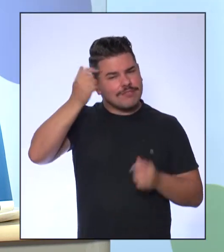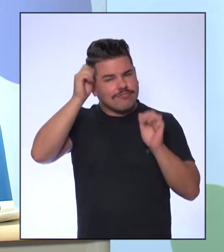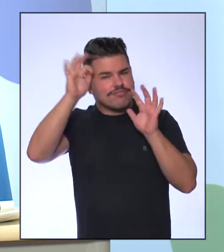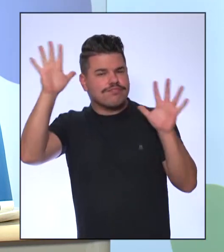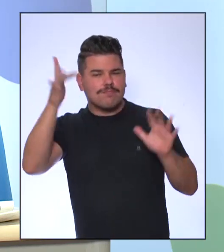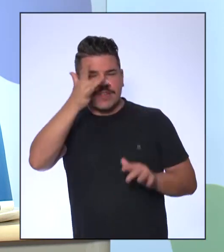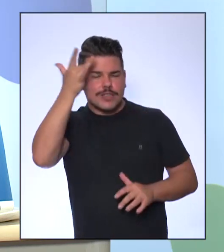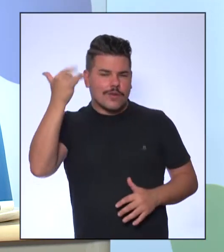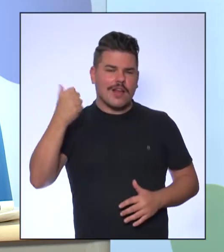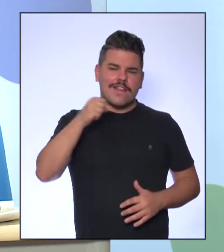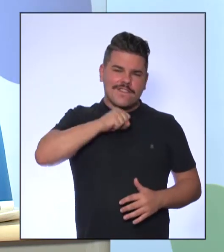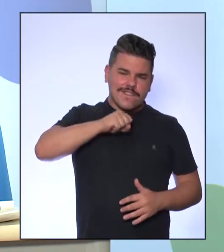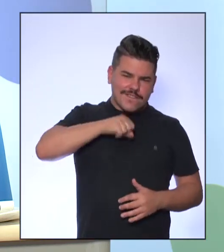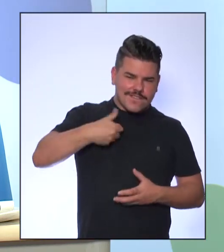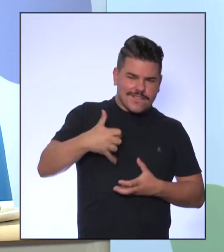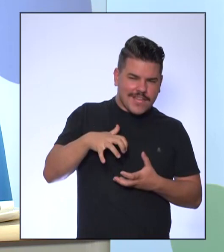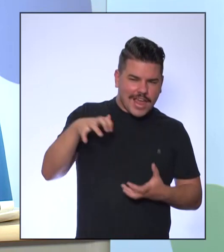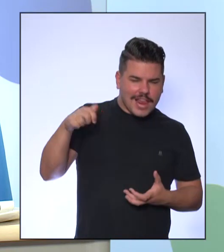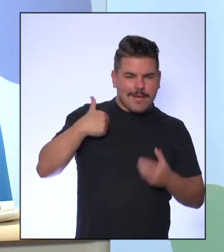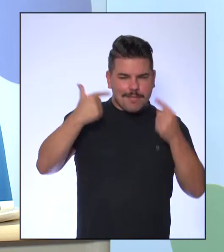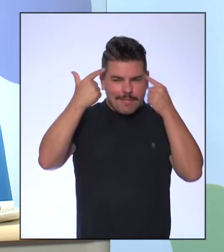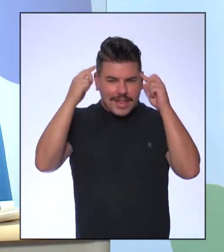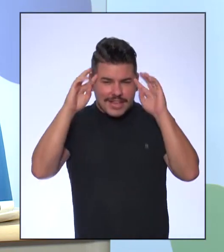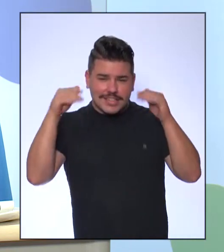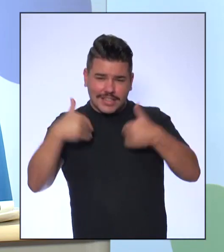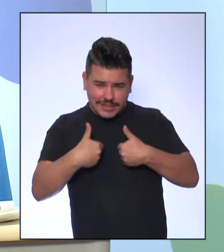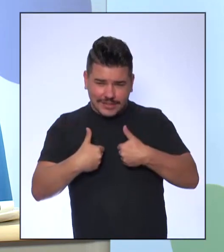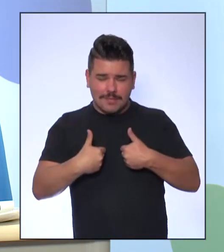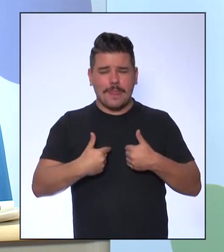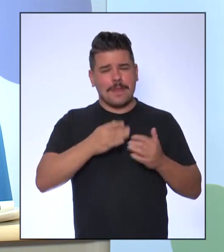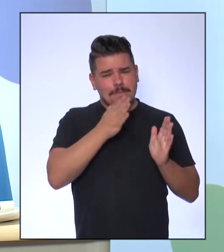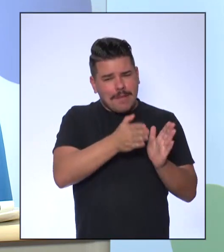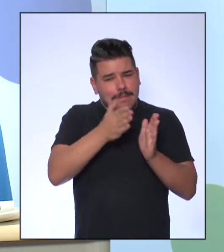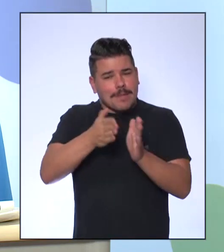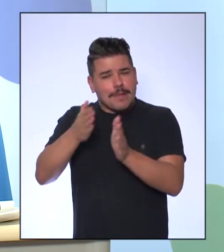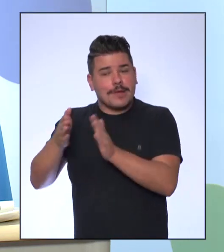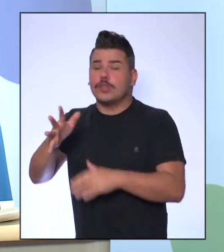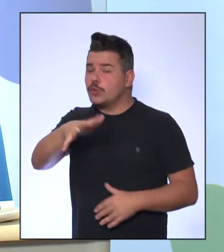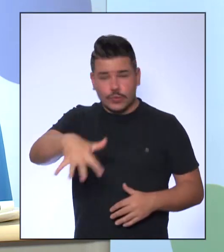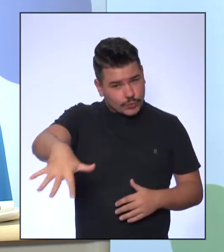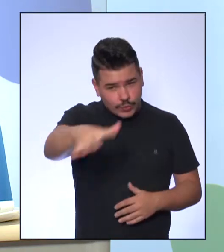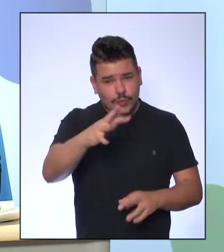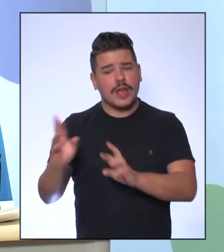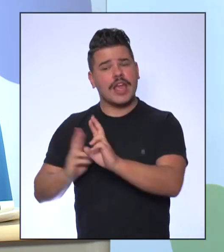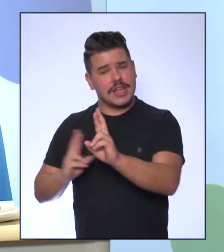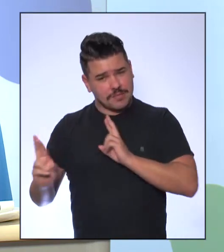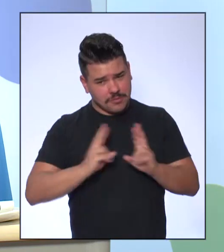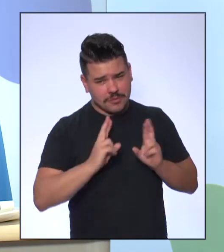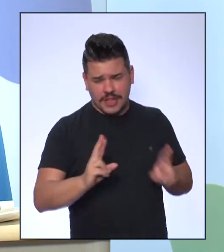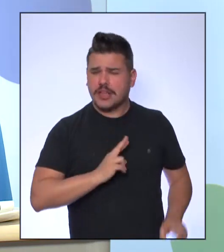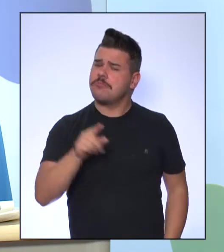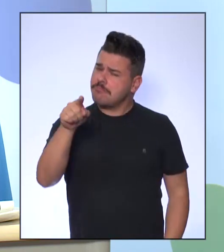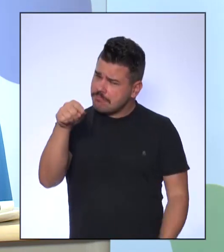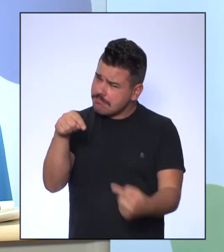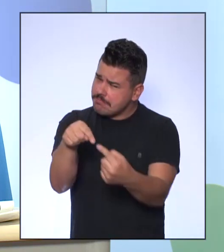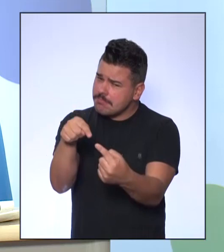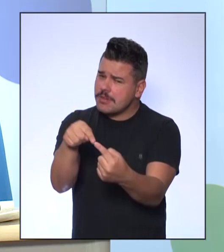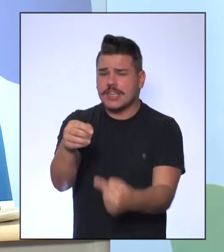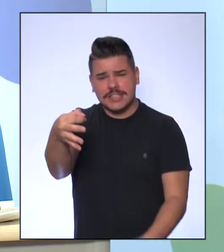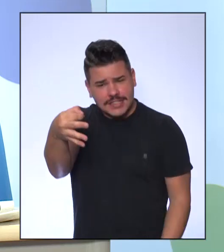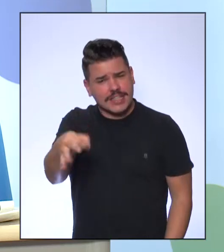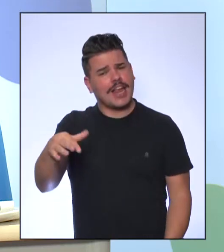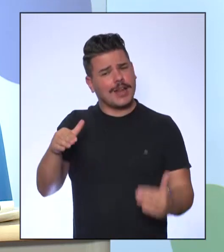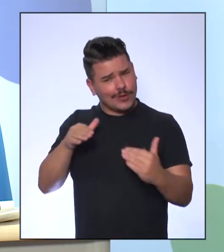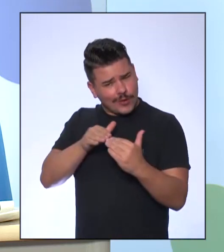velha e pensativa, todas essas respostas, elas fazem sentido. Mas eu acho que é interessante a gente ampliar um